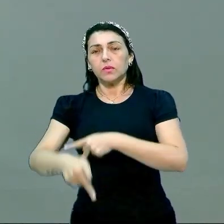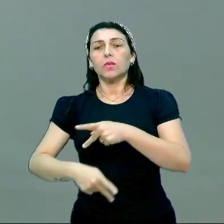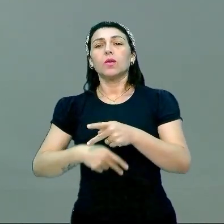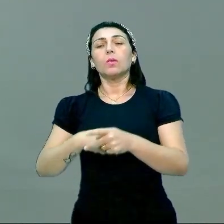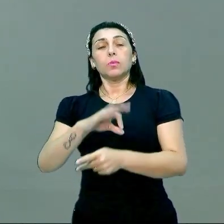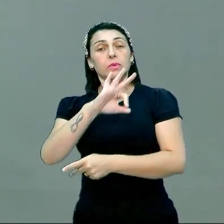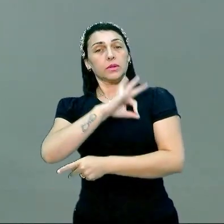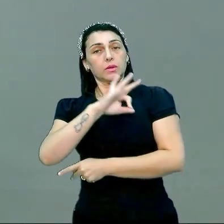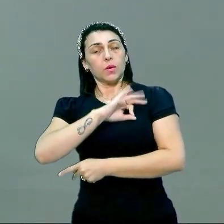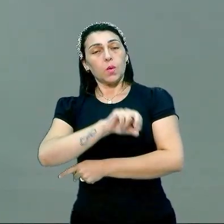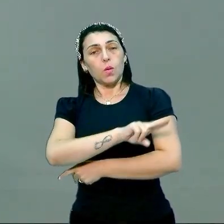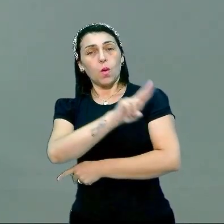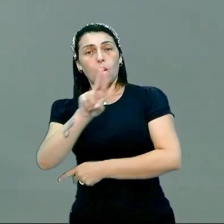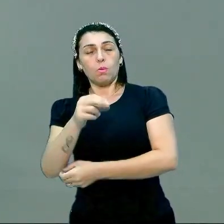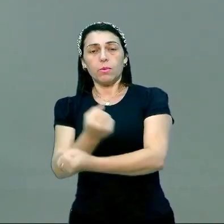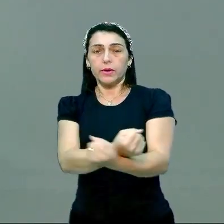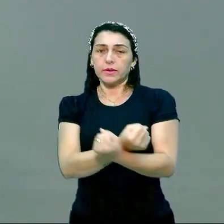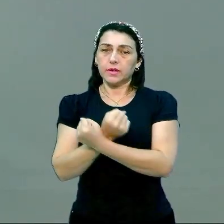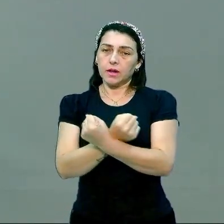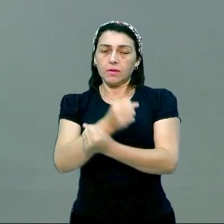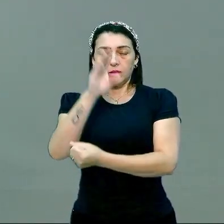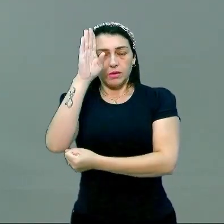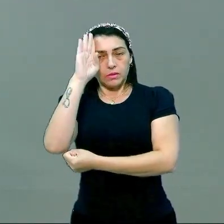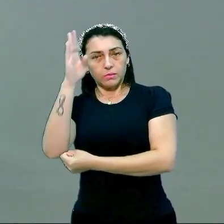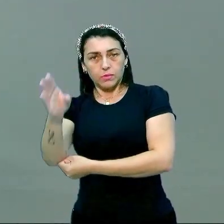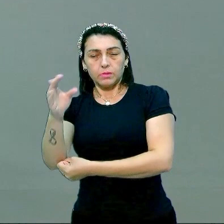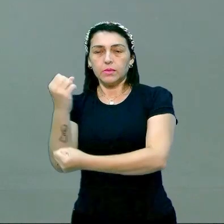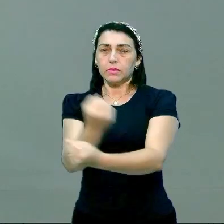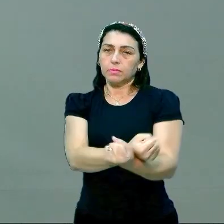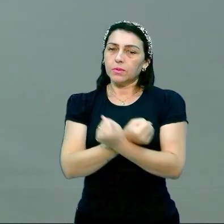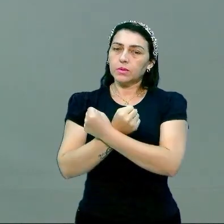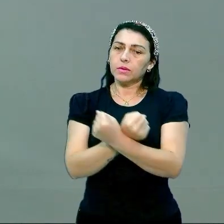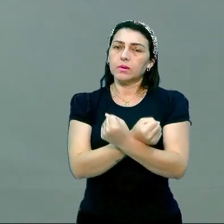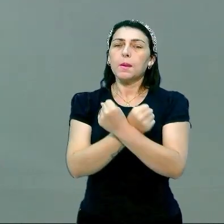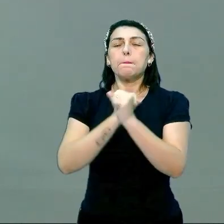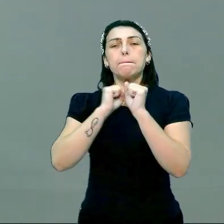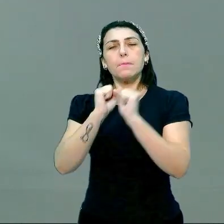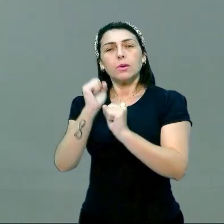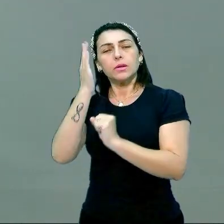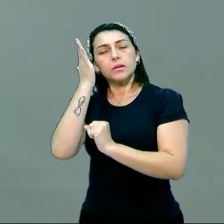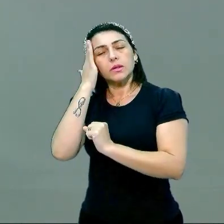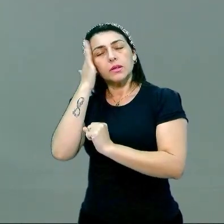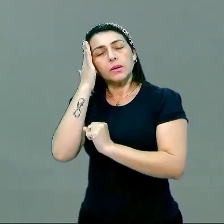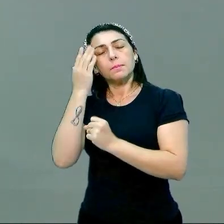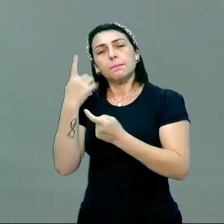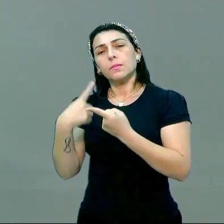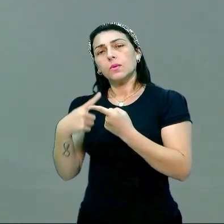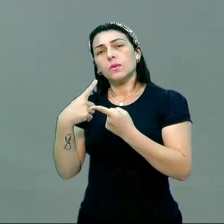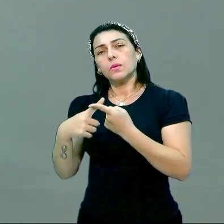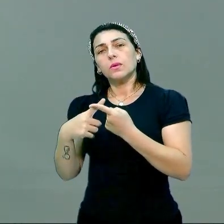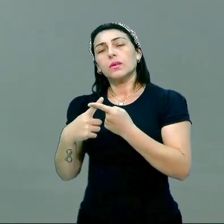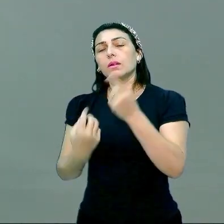por soldados ou por escravos, principalmente por escravos. Aí a gente pode entender muito bem por que